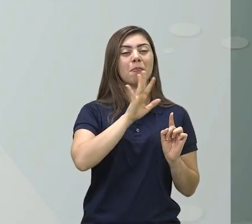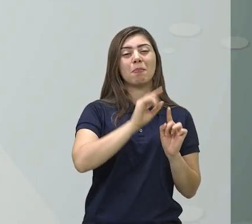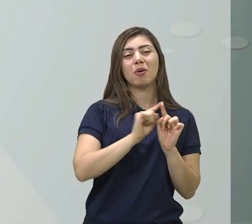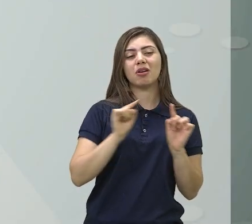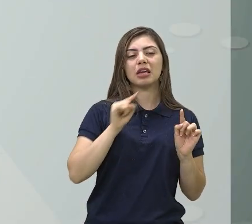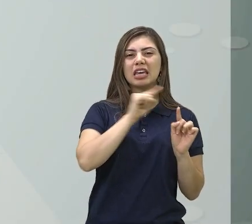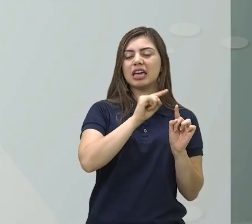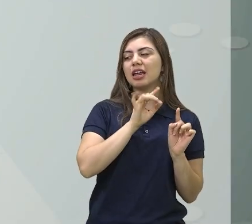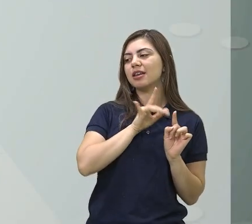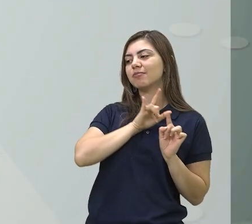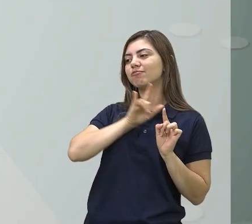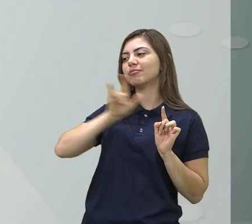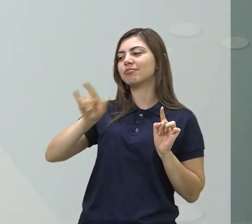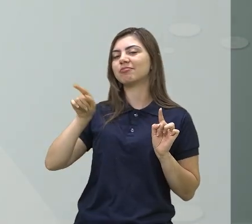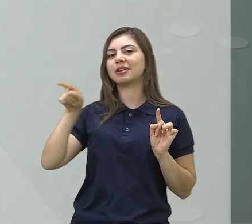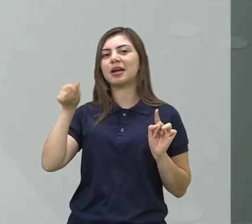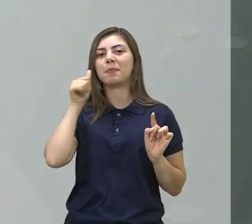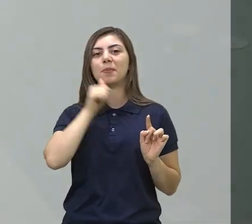Teresa.